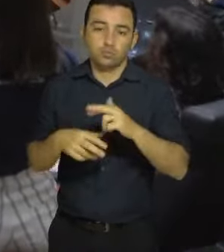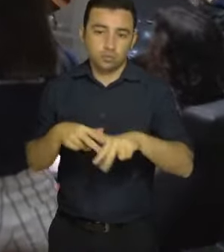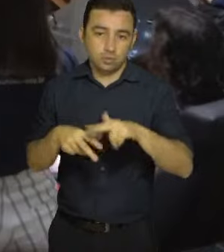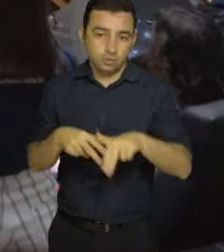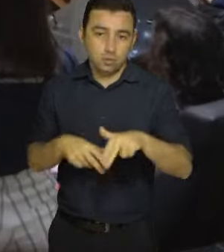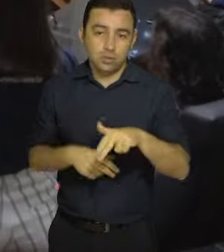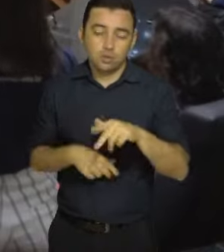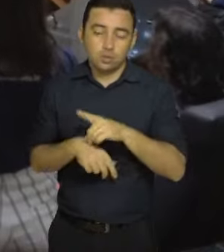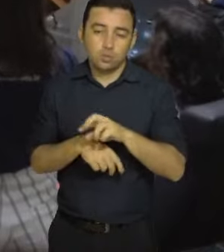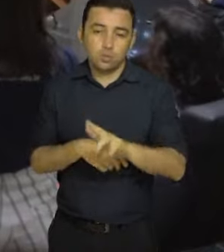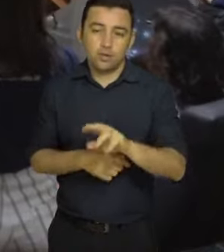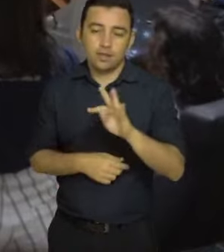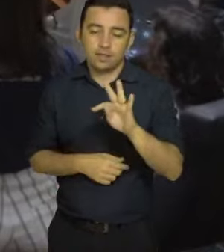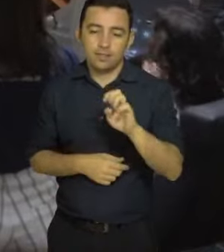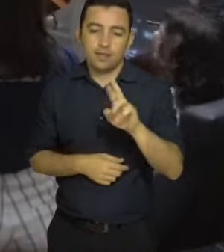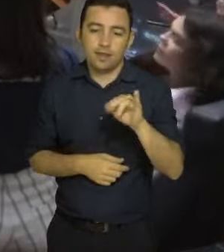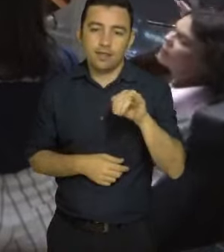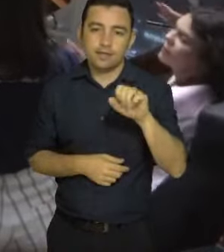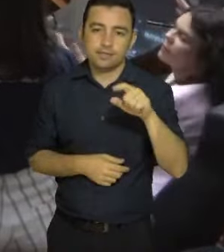doutora Tereza Kleba Lisboa.